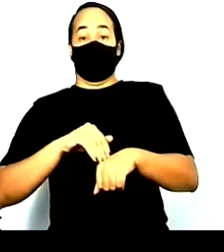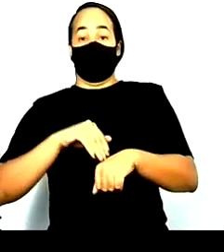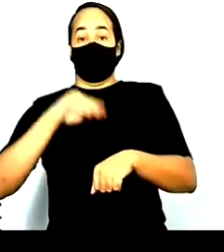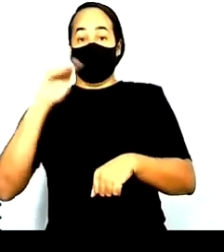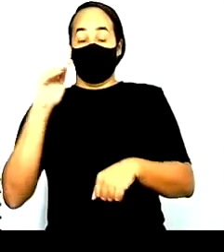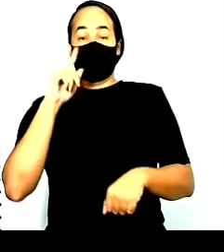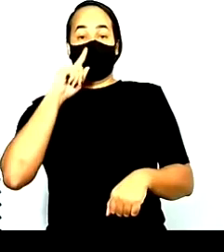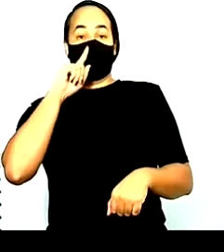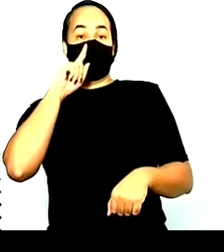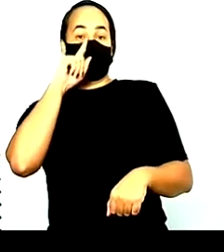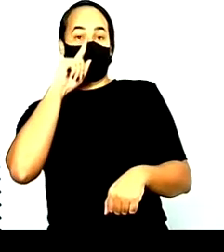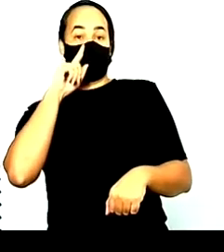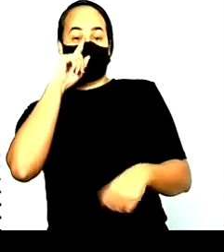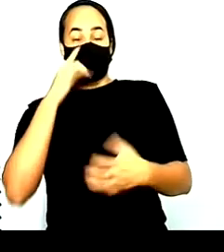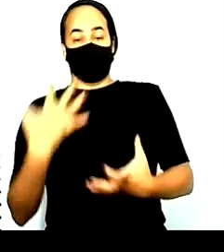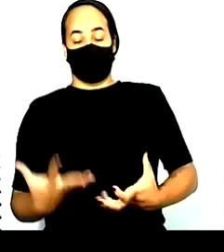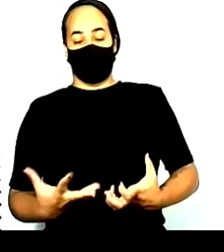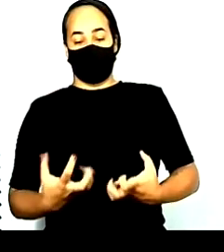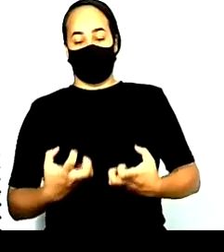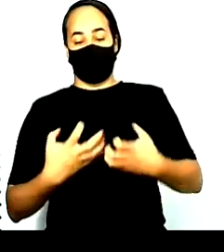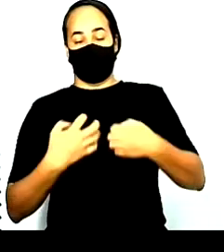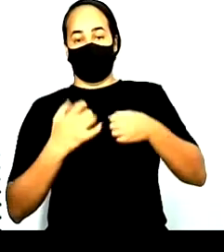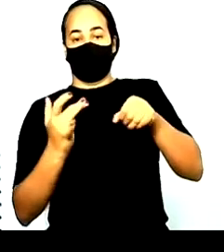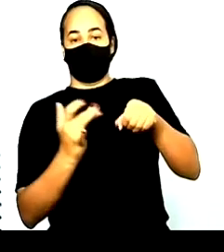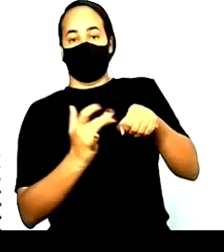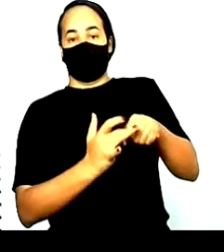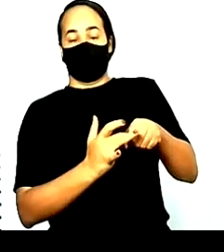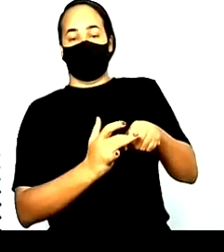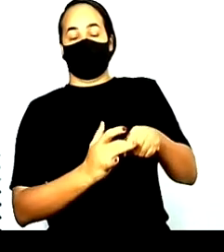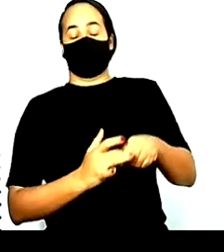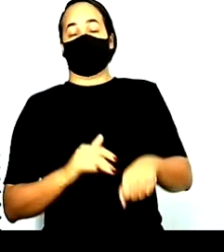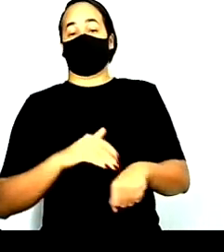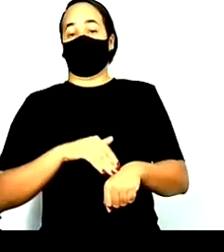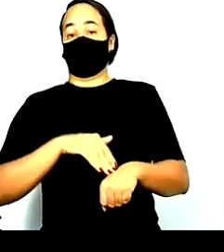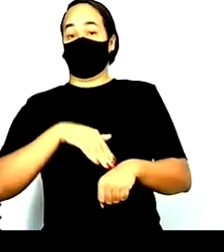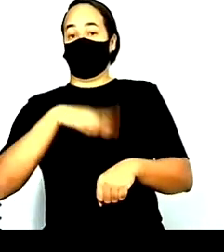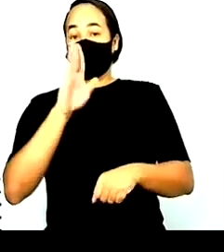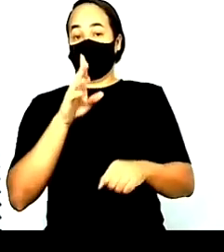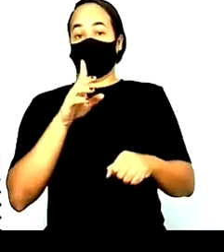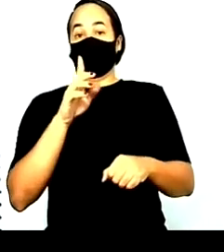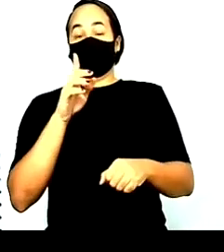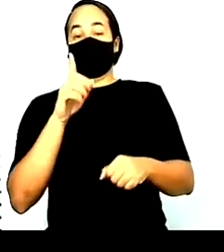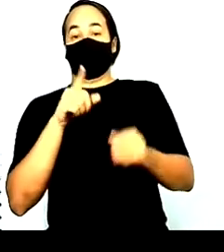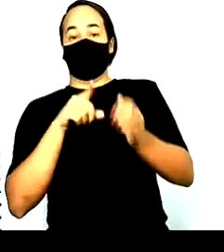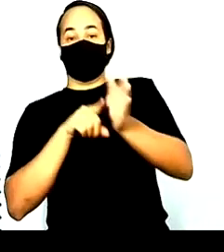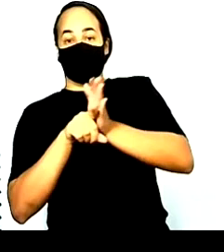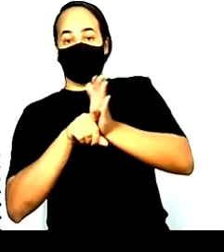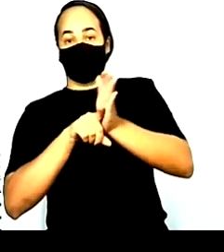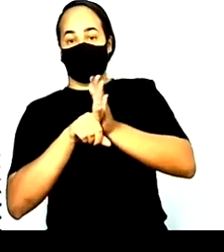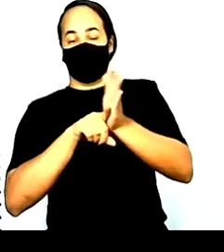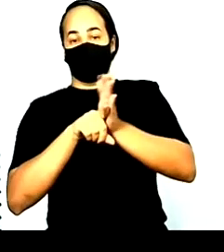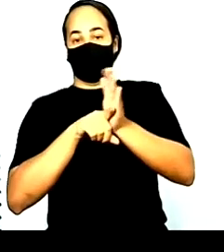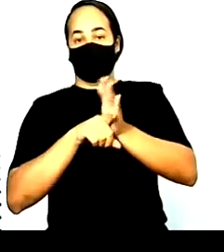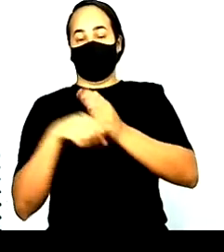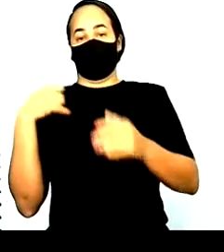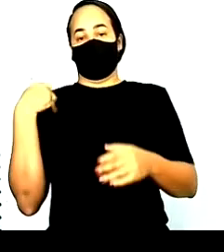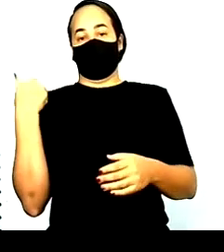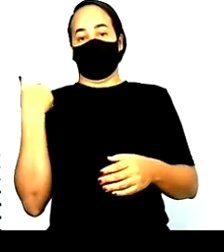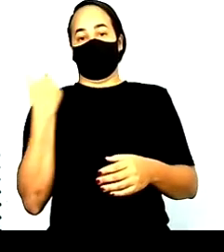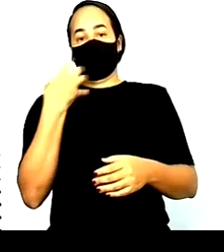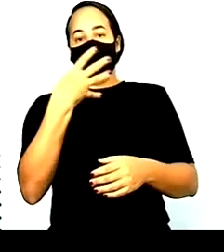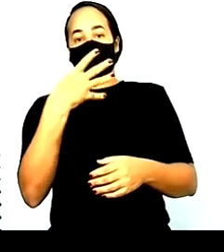câncer de próstata. É um dos tipos mais diagnosticados em homens a partir dos 40 anos. Os sintomas mais comuns